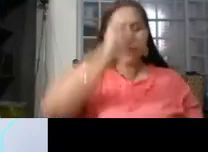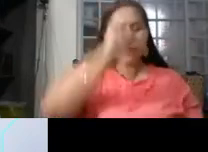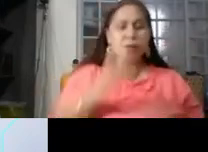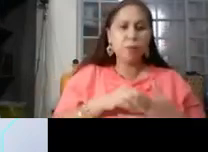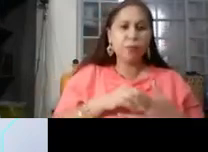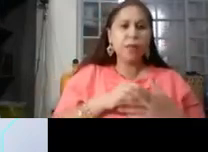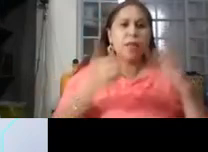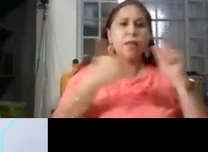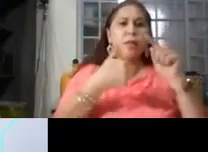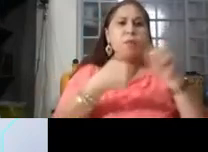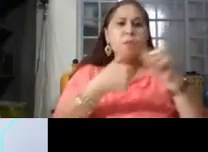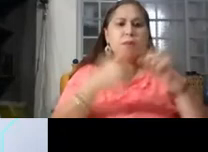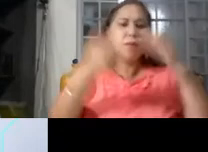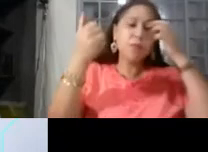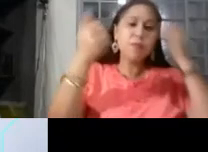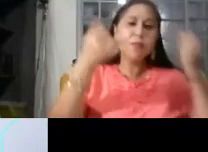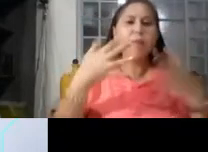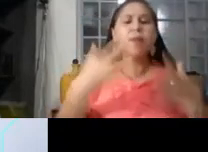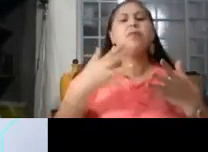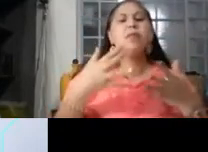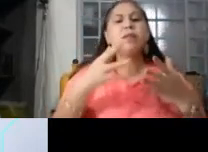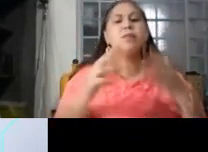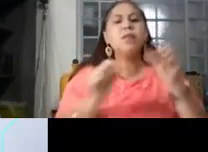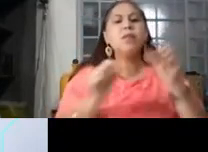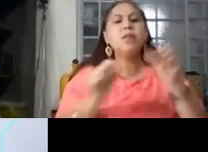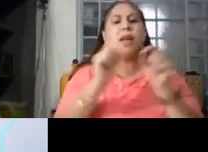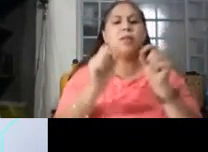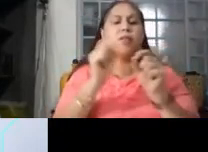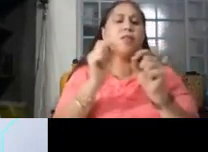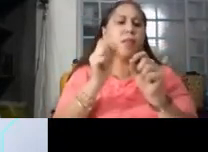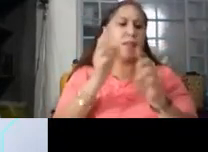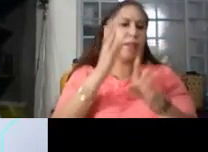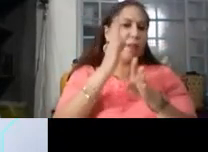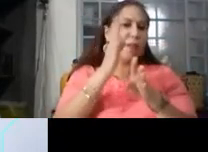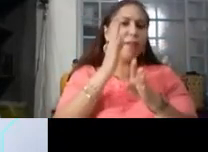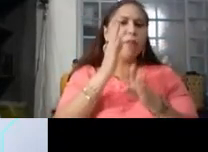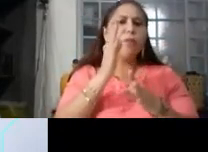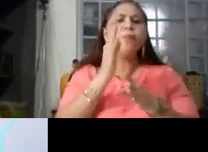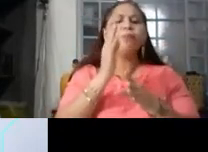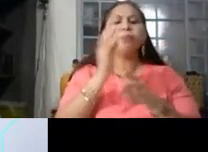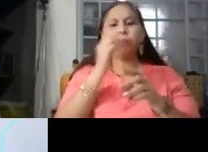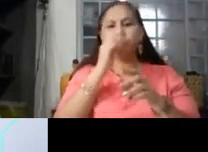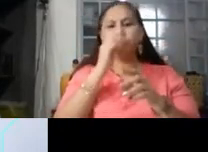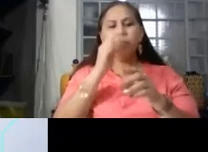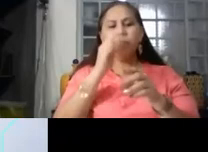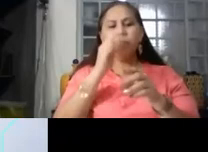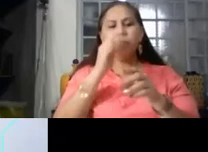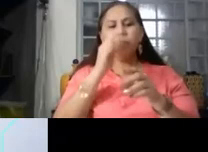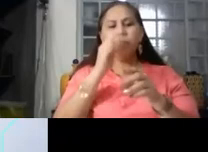compreensão. Então, primeiro eu expliquei para vocês o que era, eu estava explicando, na verdade, o